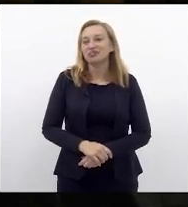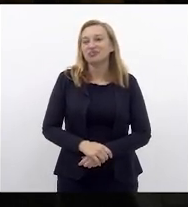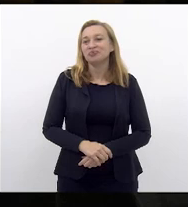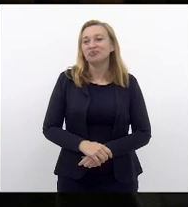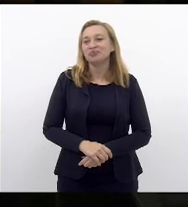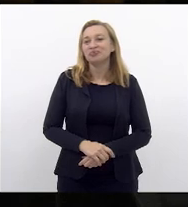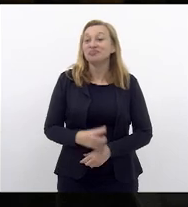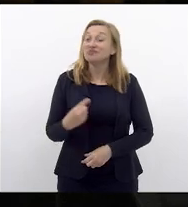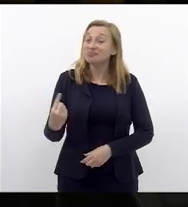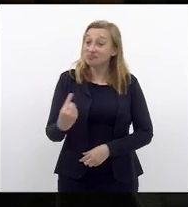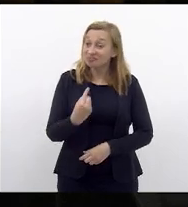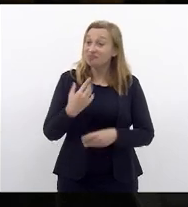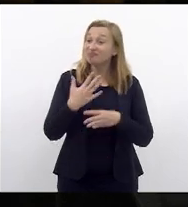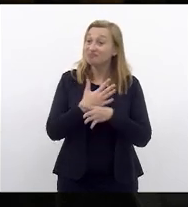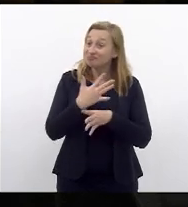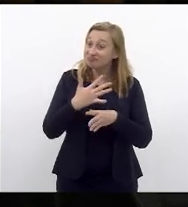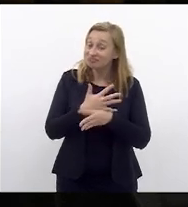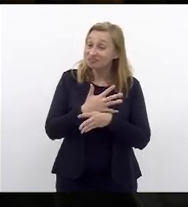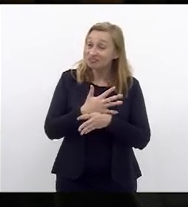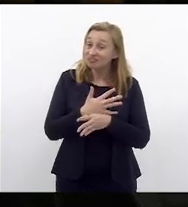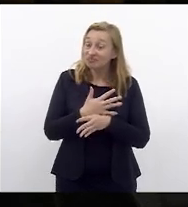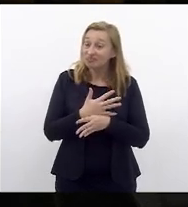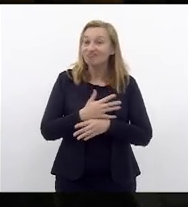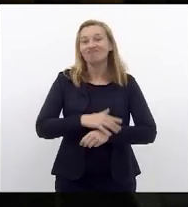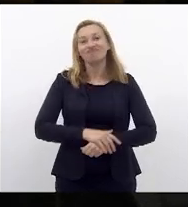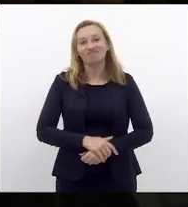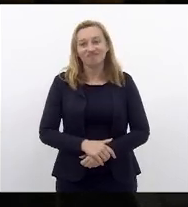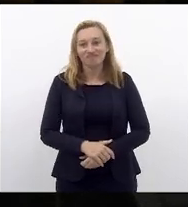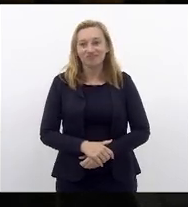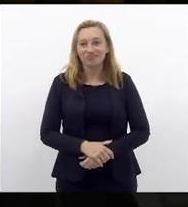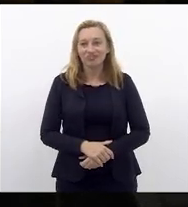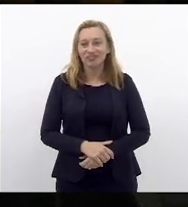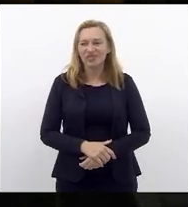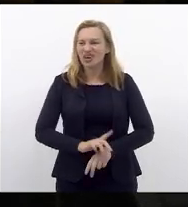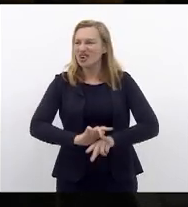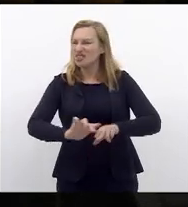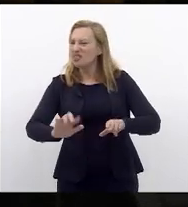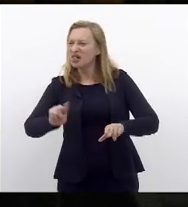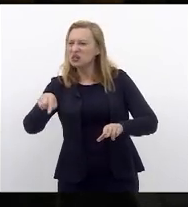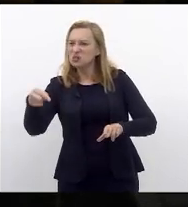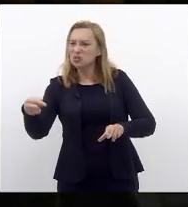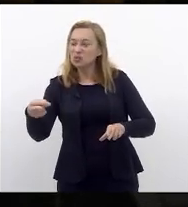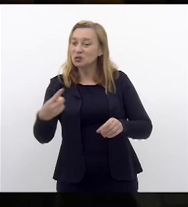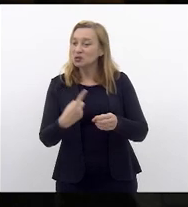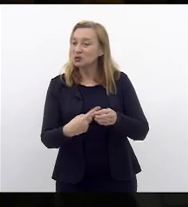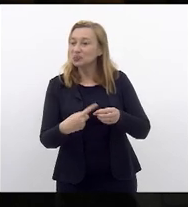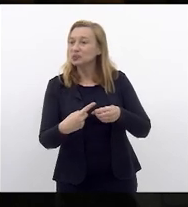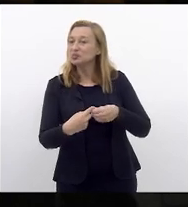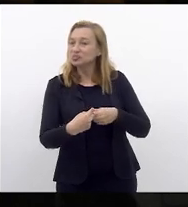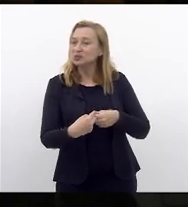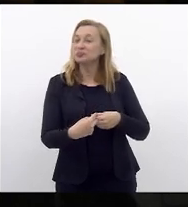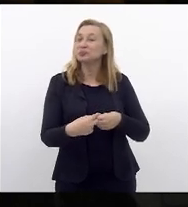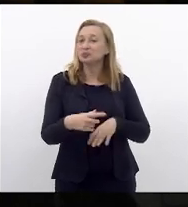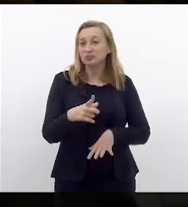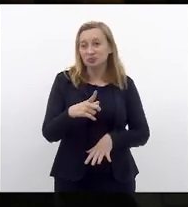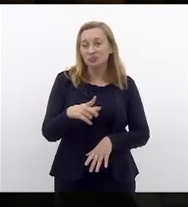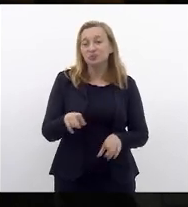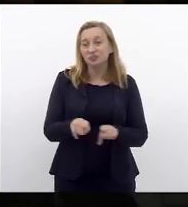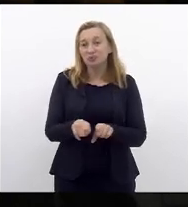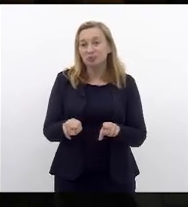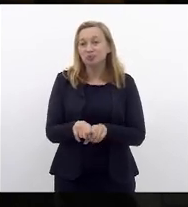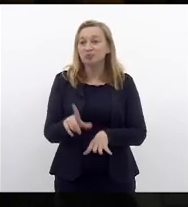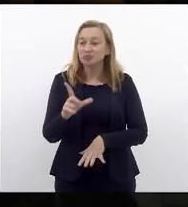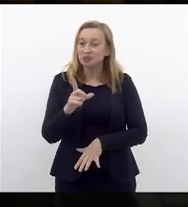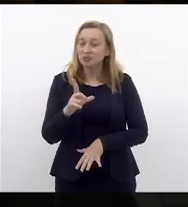na nossa cidade, ao ponto que muitos outros bairros passaram também